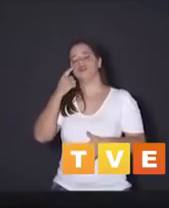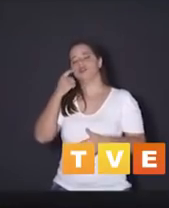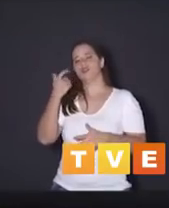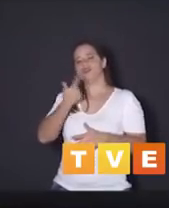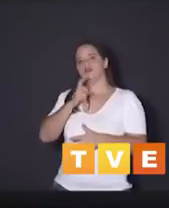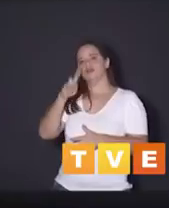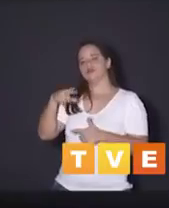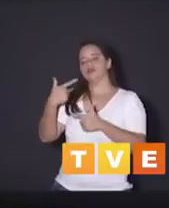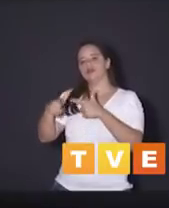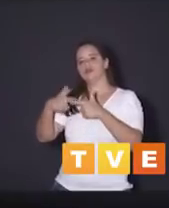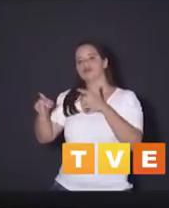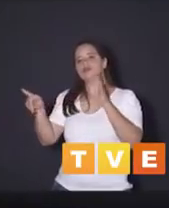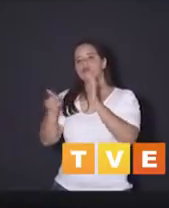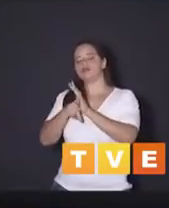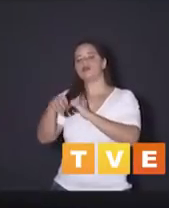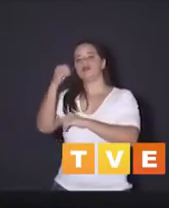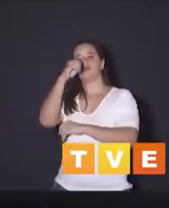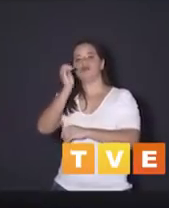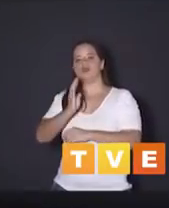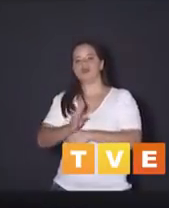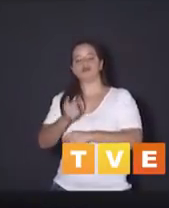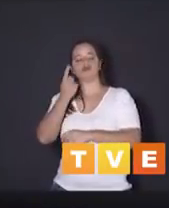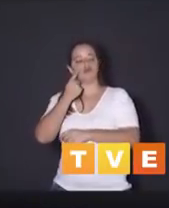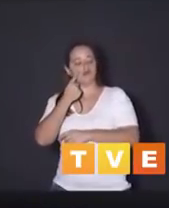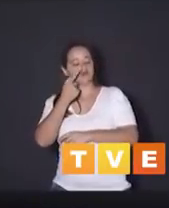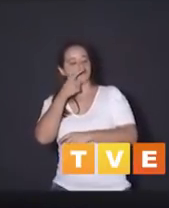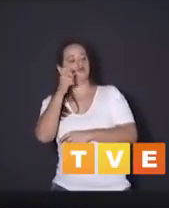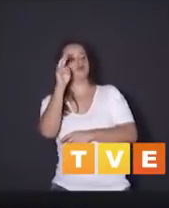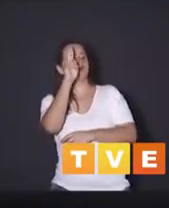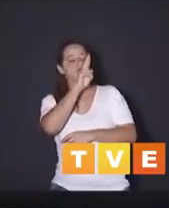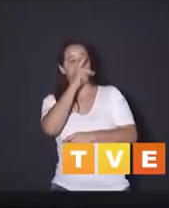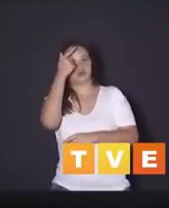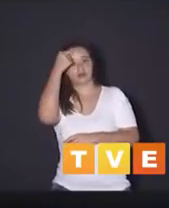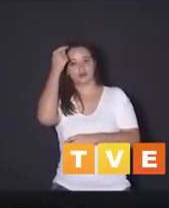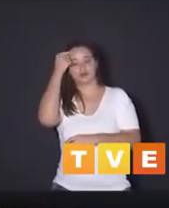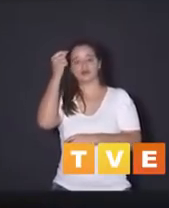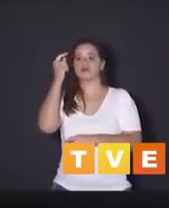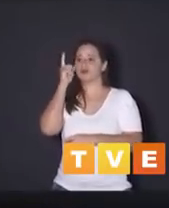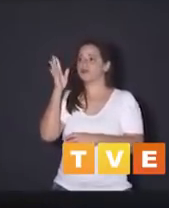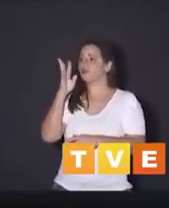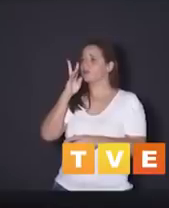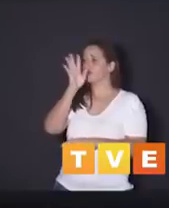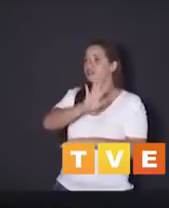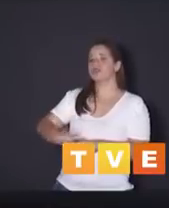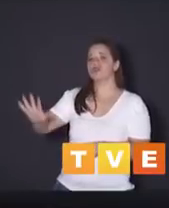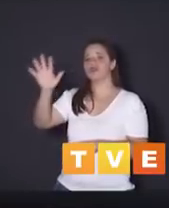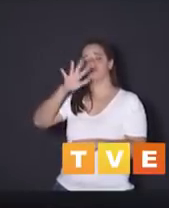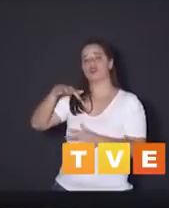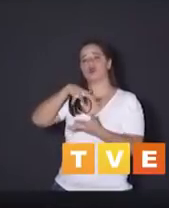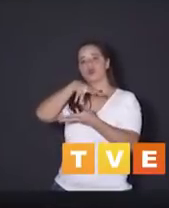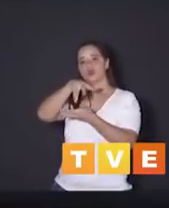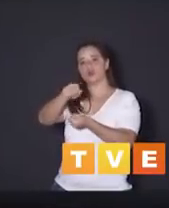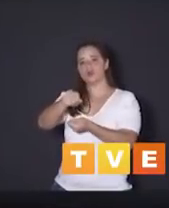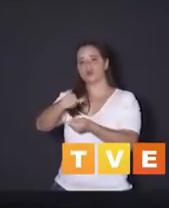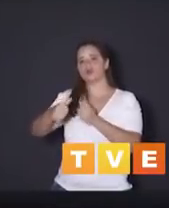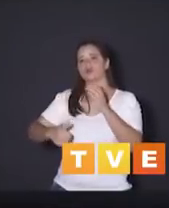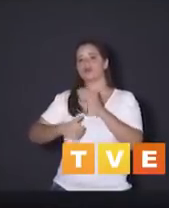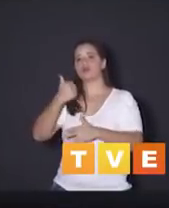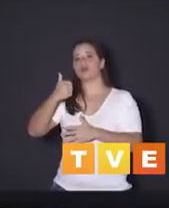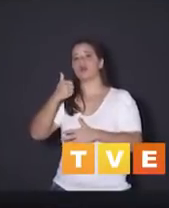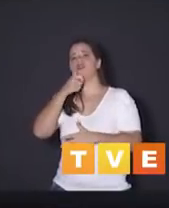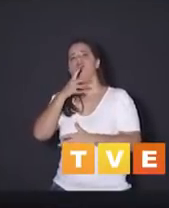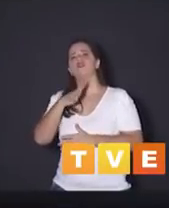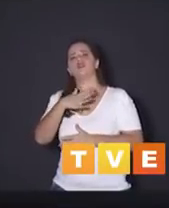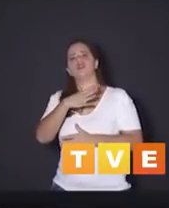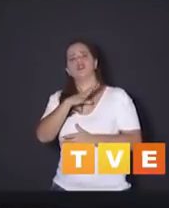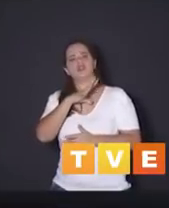problema brasileiro estou vendo isso na nossa universidade mas isso é um problema internacional é a primeira vez que a espécie humana de existir